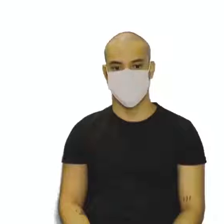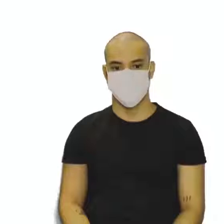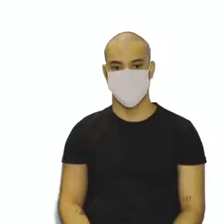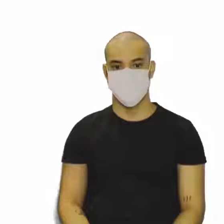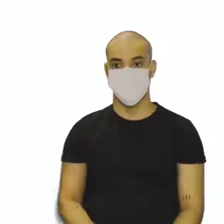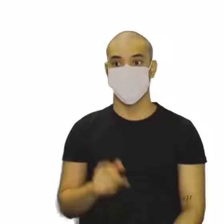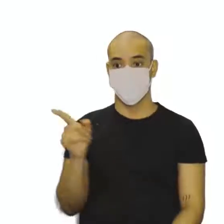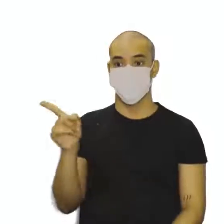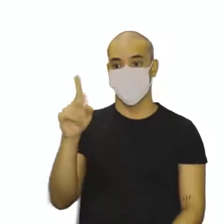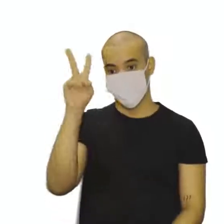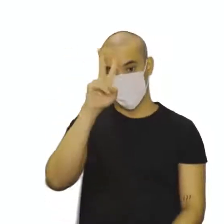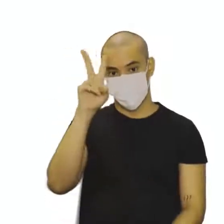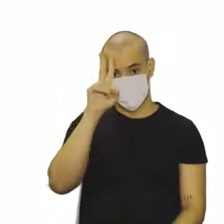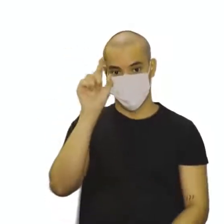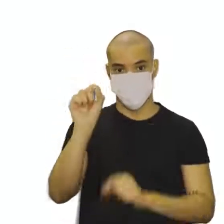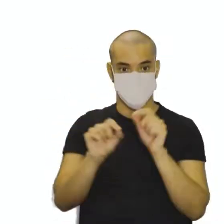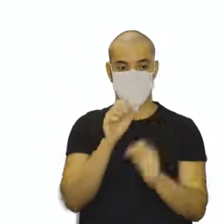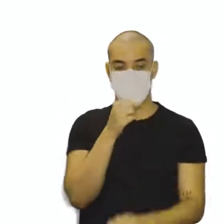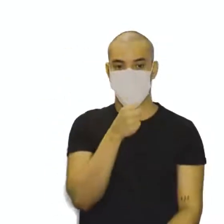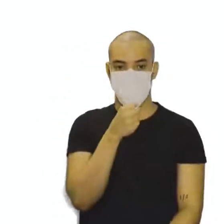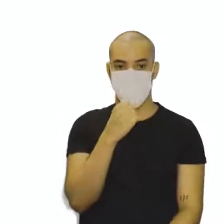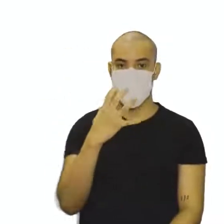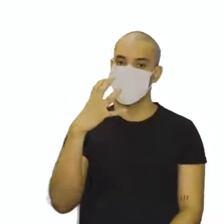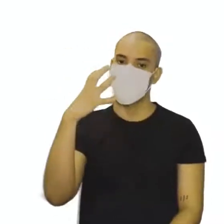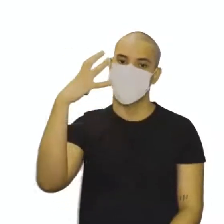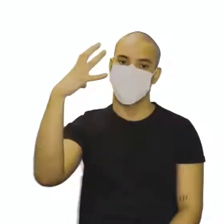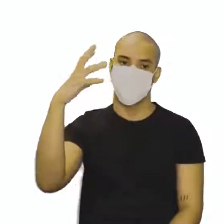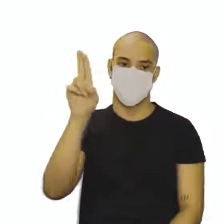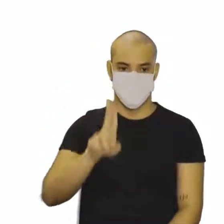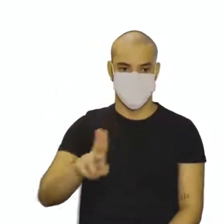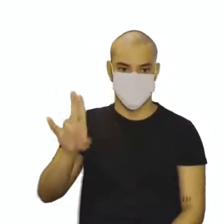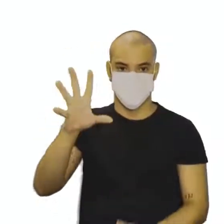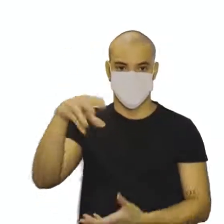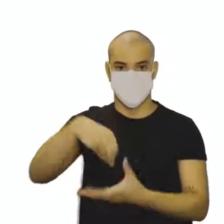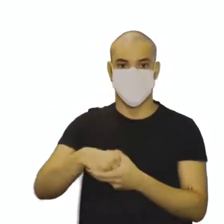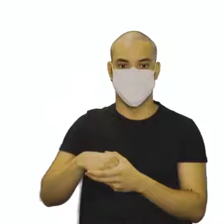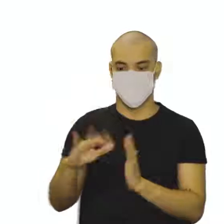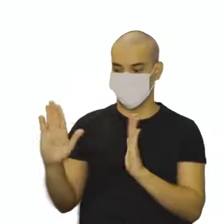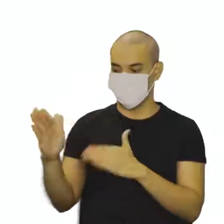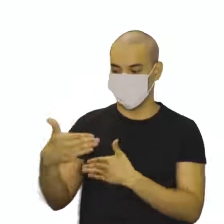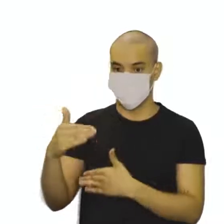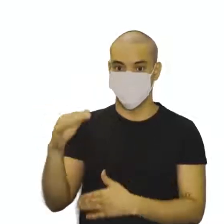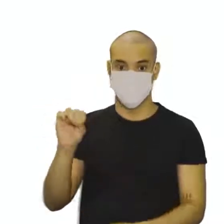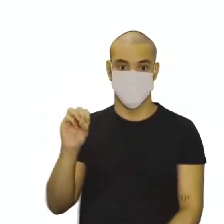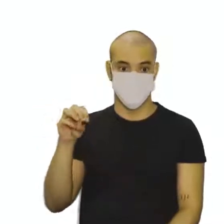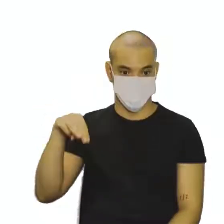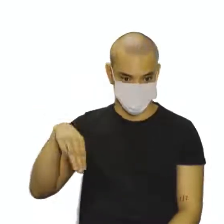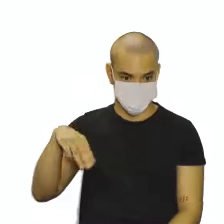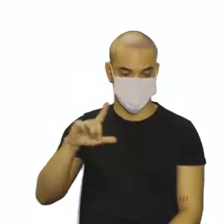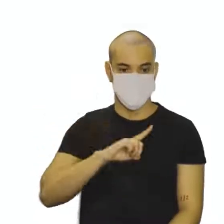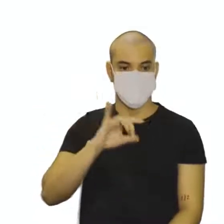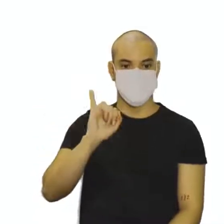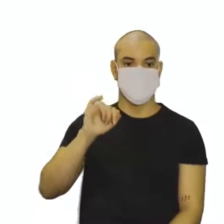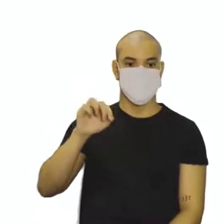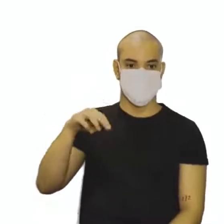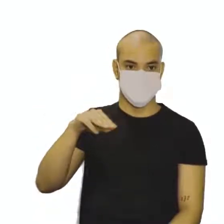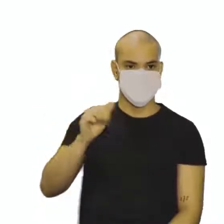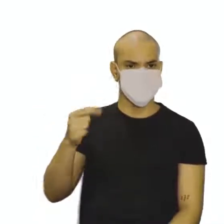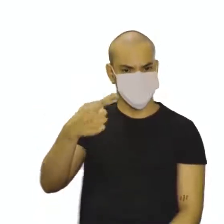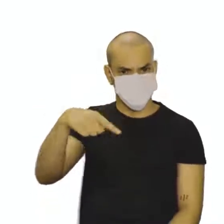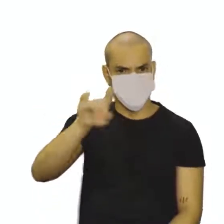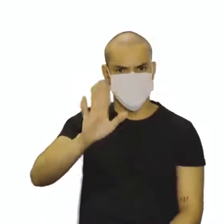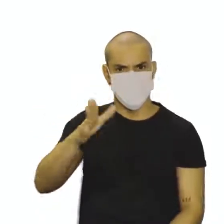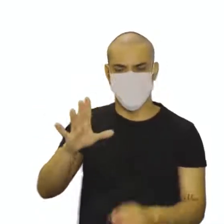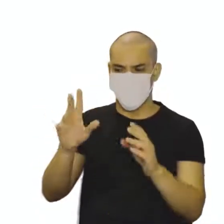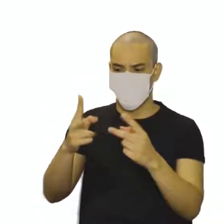Olha, isso aqui lembra um alto-falante, né? Exatamente, utilizado aí naquelas caixas de som. Então aqui eu tenho um ímã, quem já desmontou